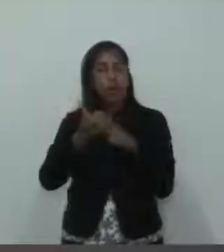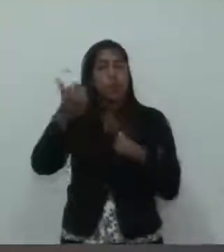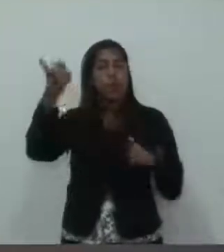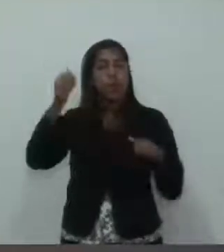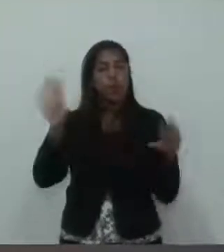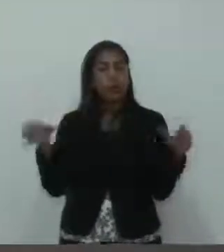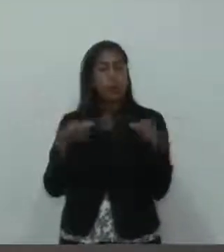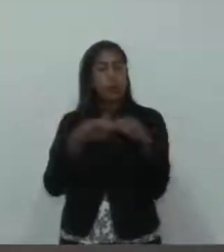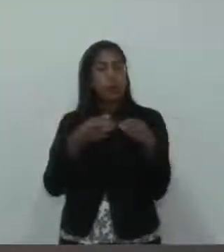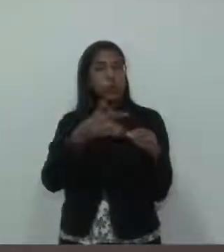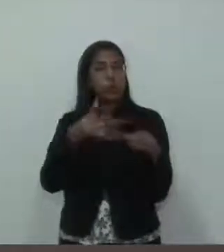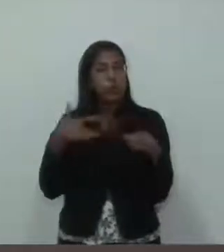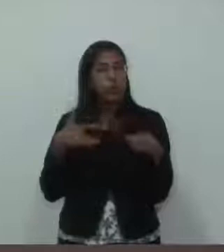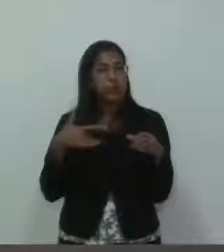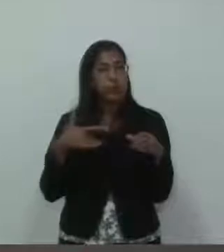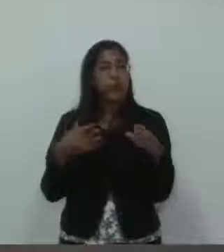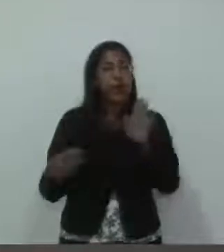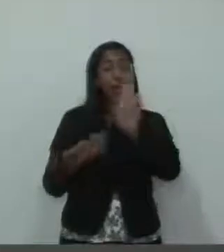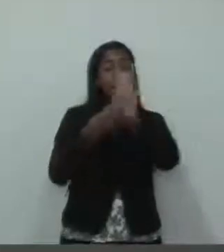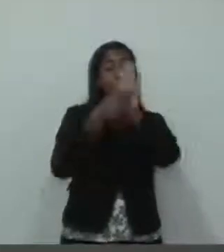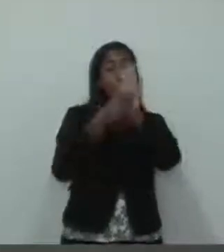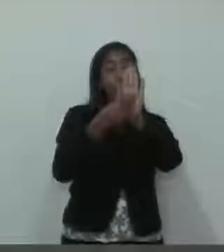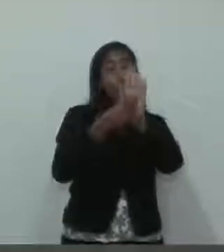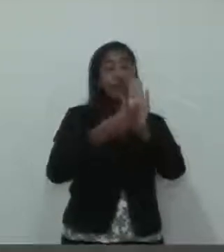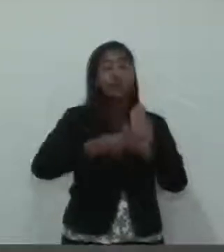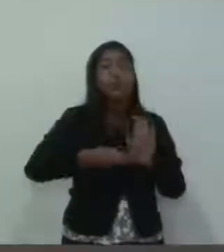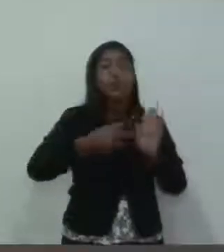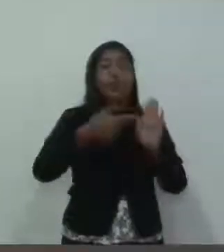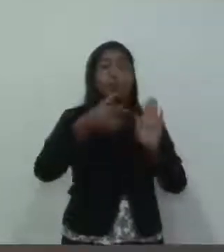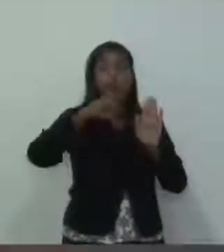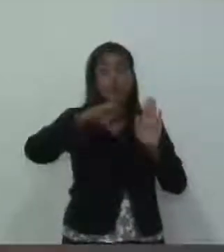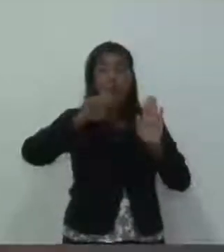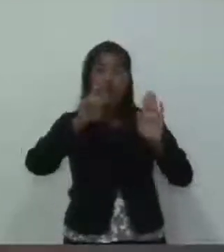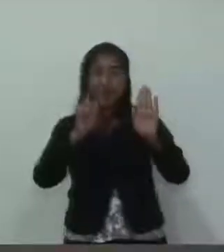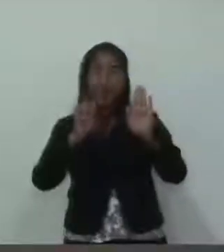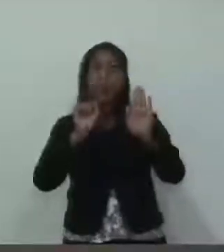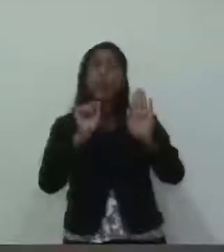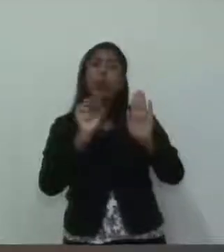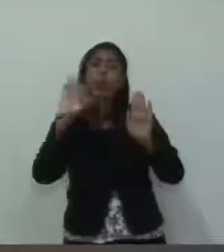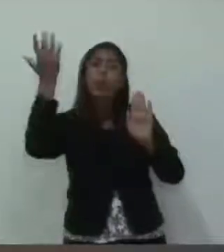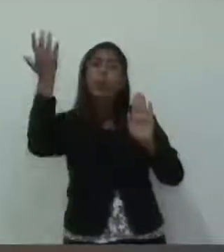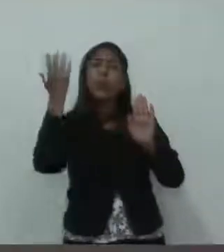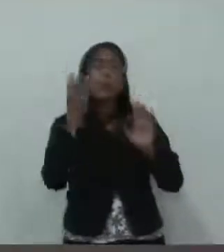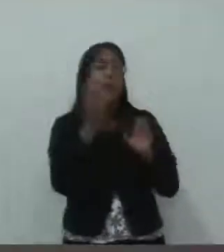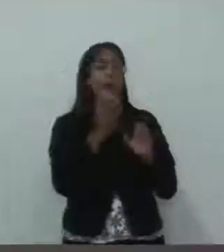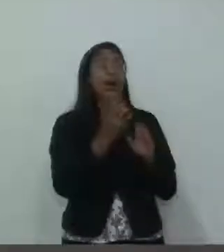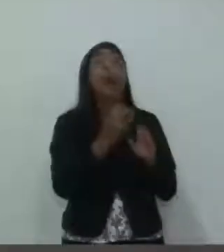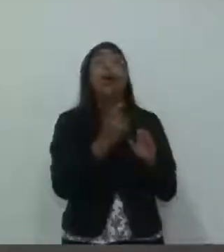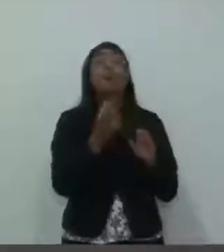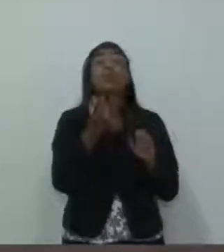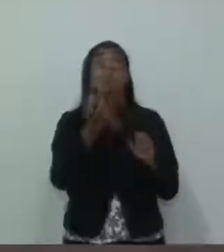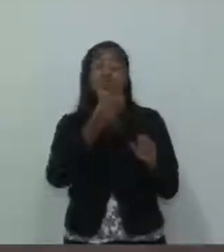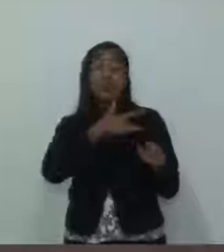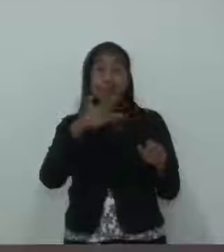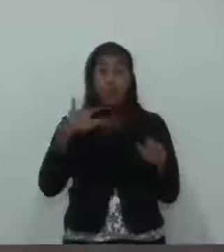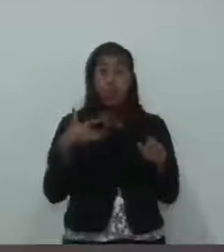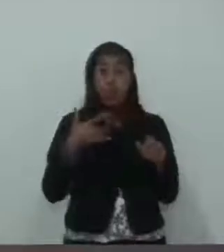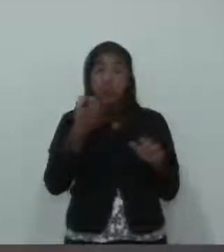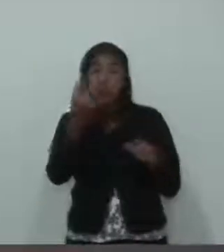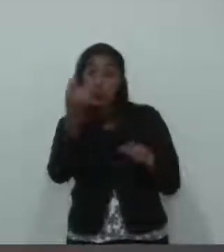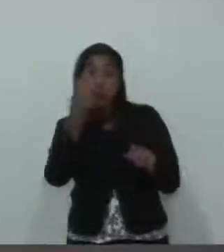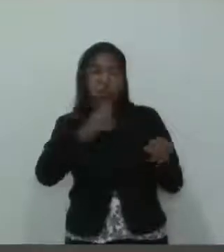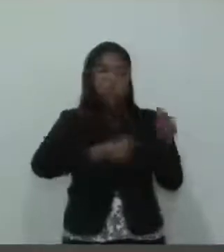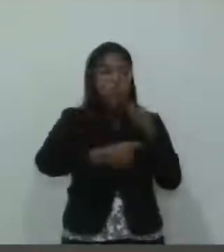95, são 20 anos de estagnação no acesso à saúde, no investimento à saúde. Se alguém